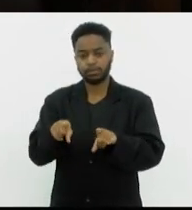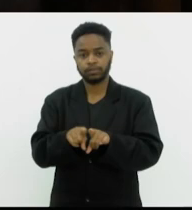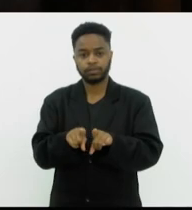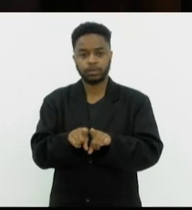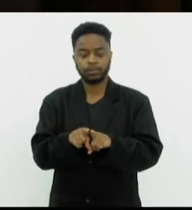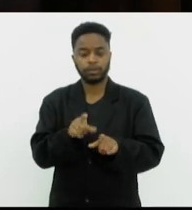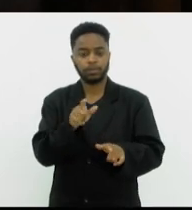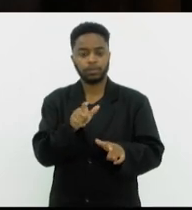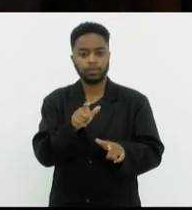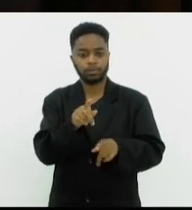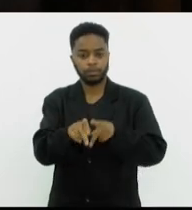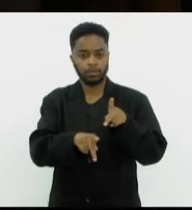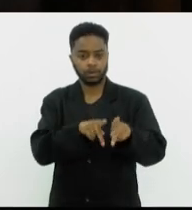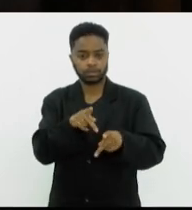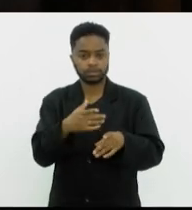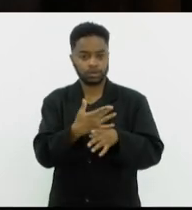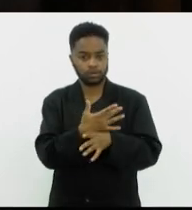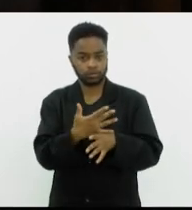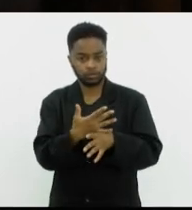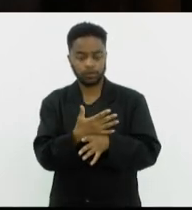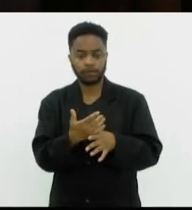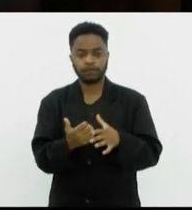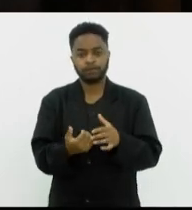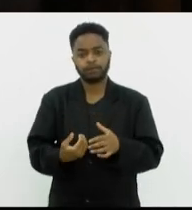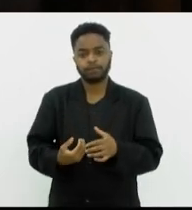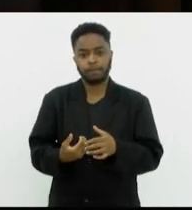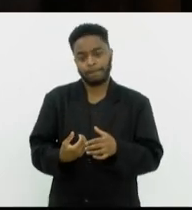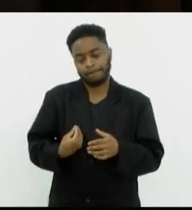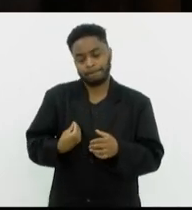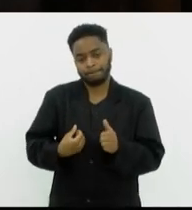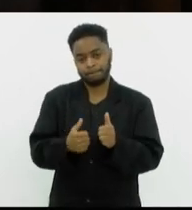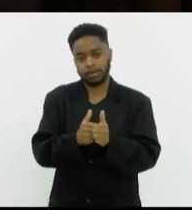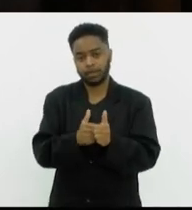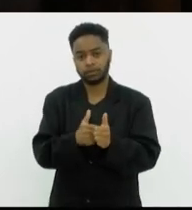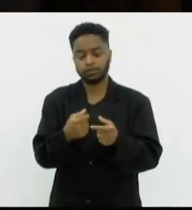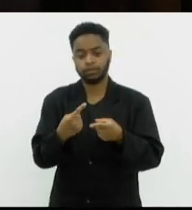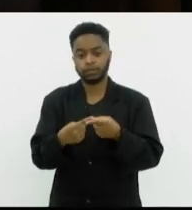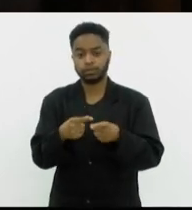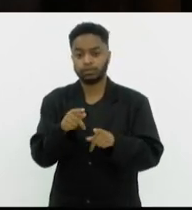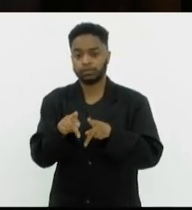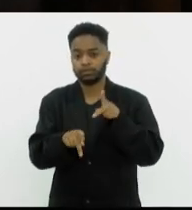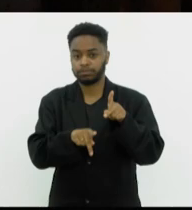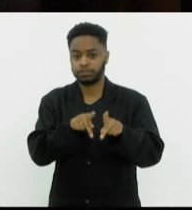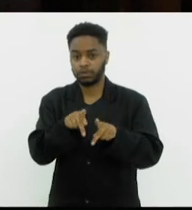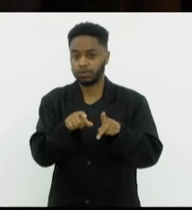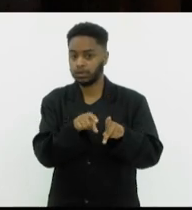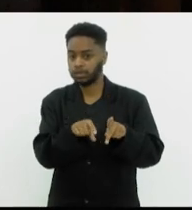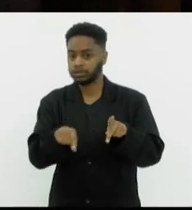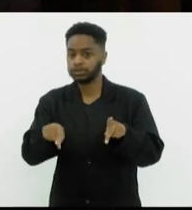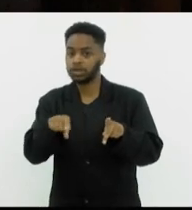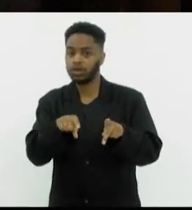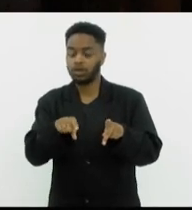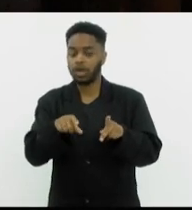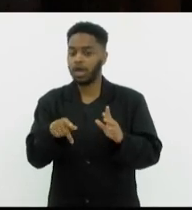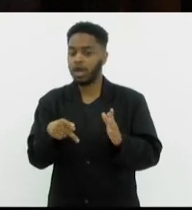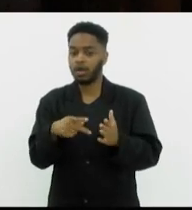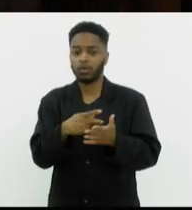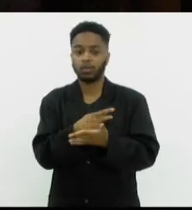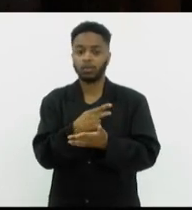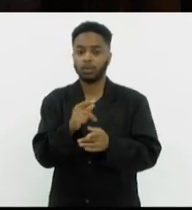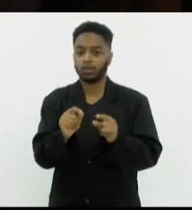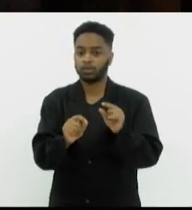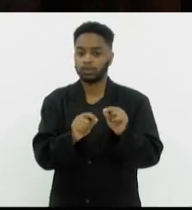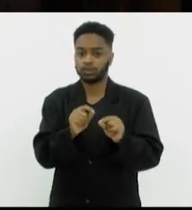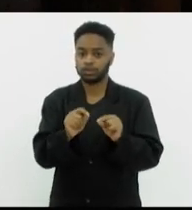população urbana que vive ali mais próxima, porque essa população, presidente, estão sendo vítimas